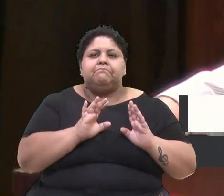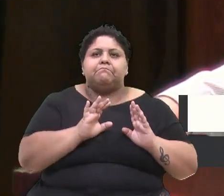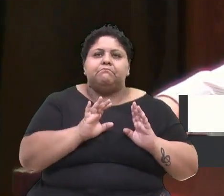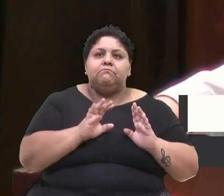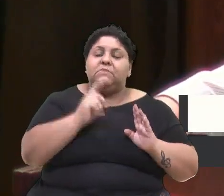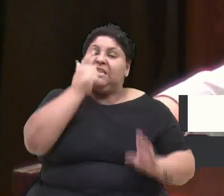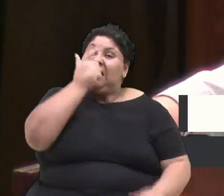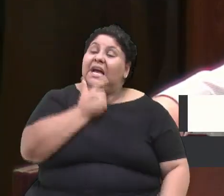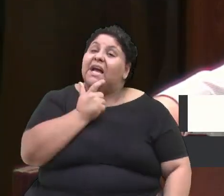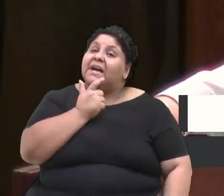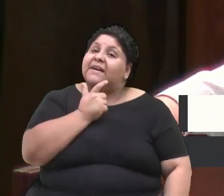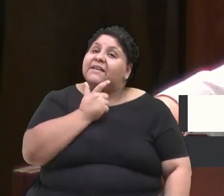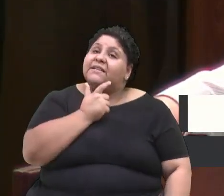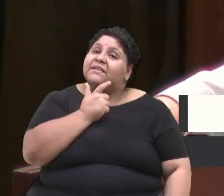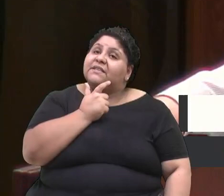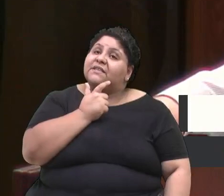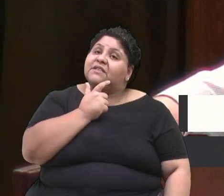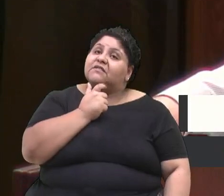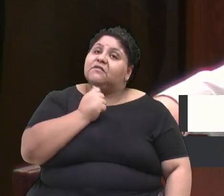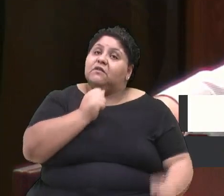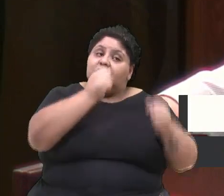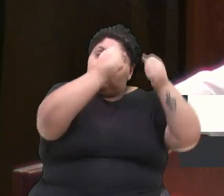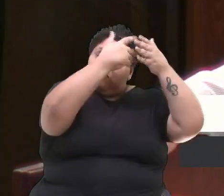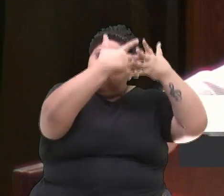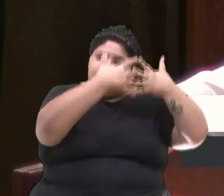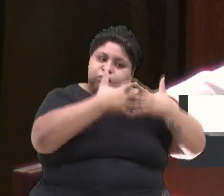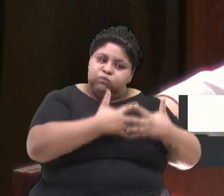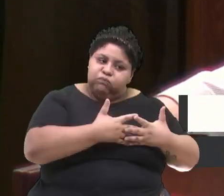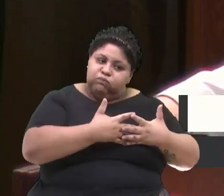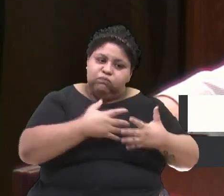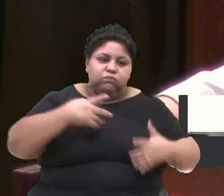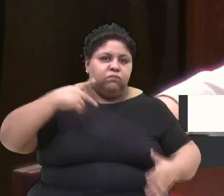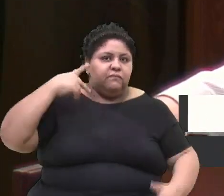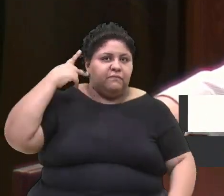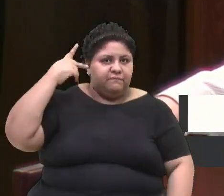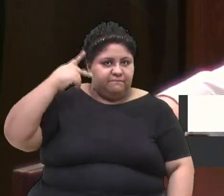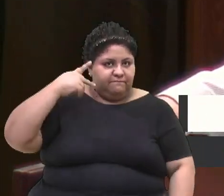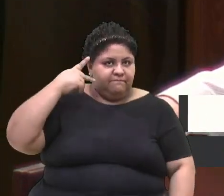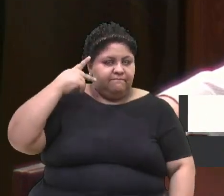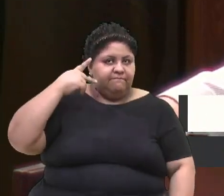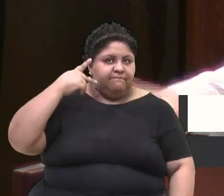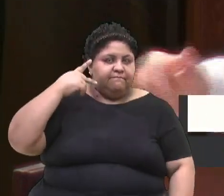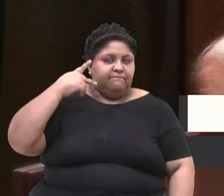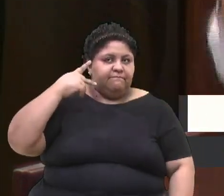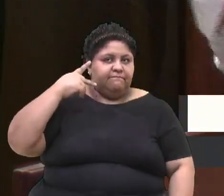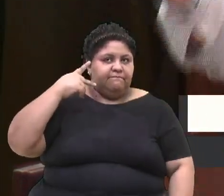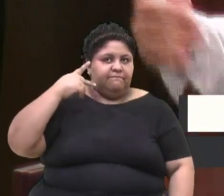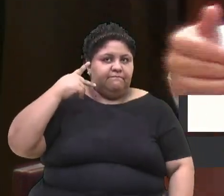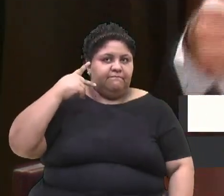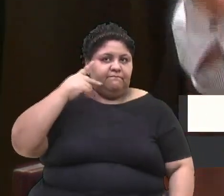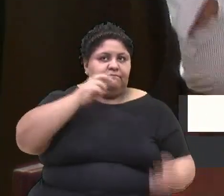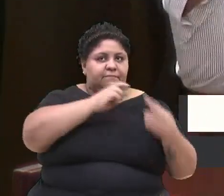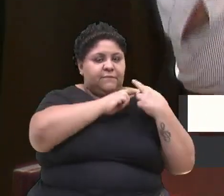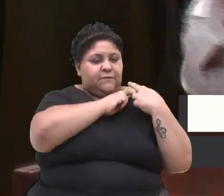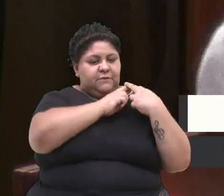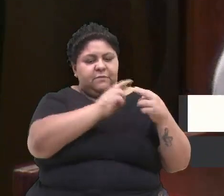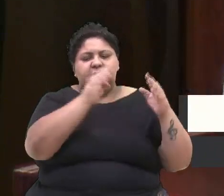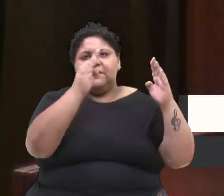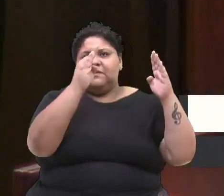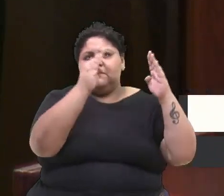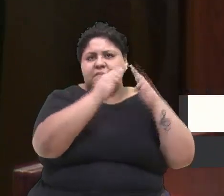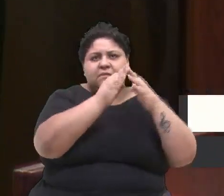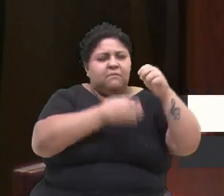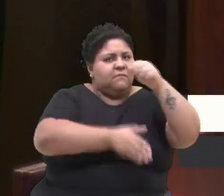que as justificativas dos colegas vereadores a representarem essa casa, a